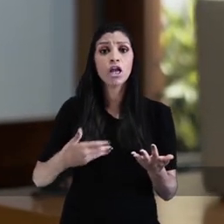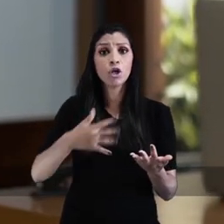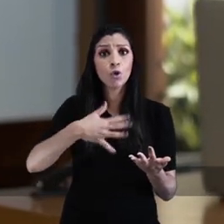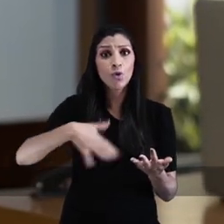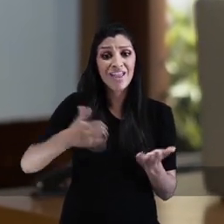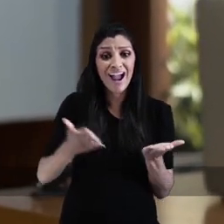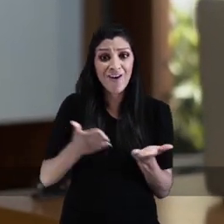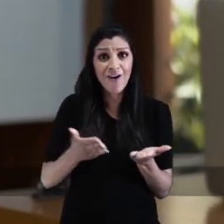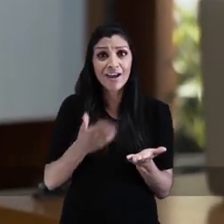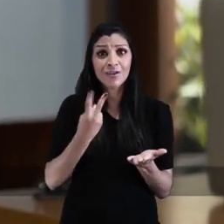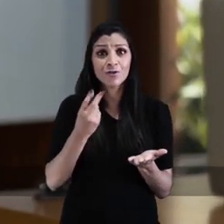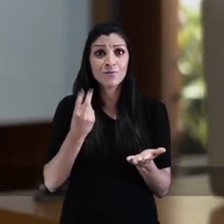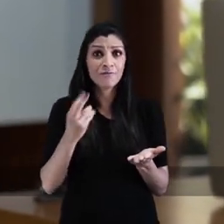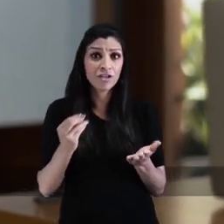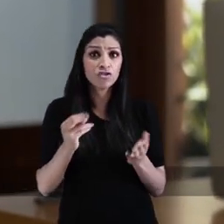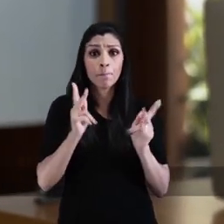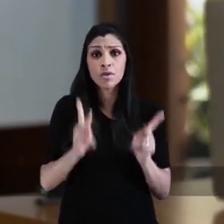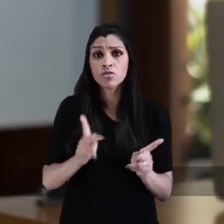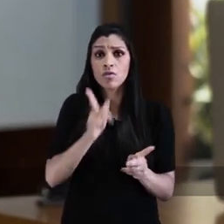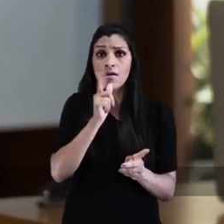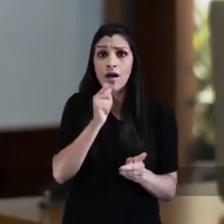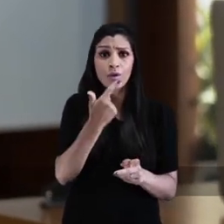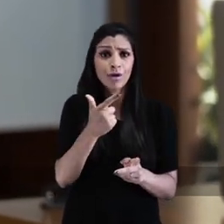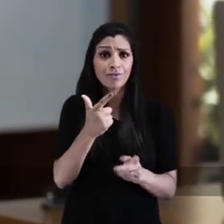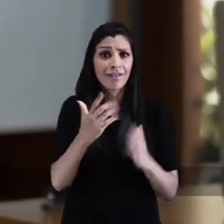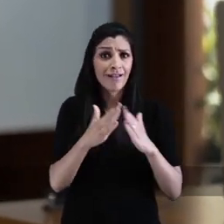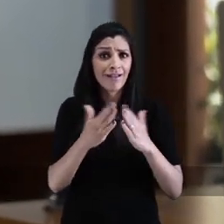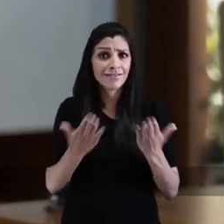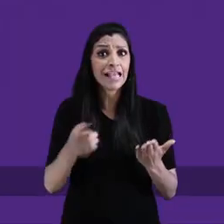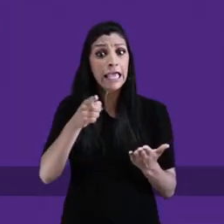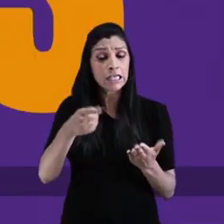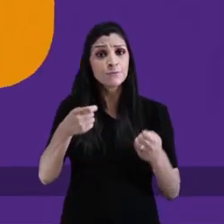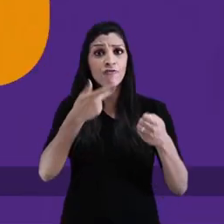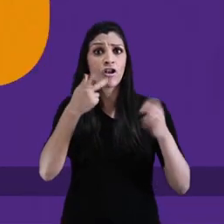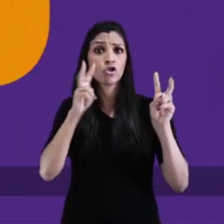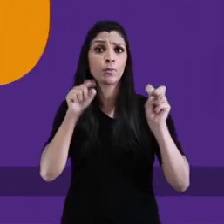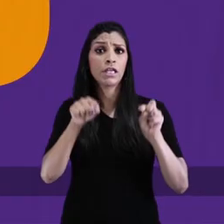2020 tem gente sem água na torneira. É sobre isso que eles vão ter que falar. Chega de fakes.